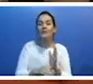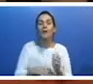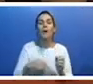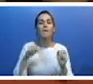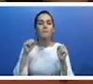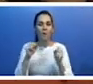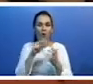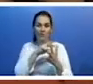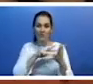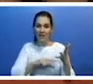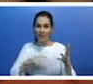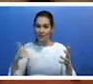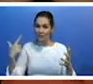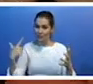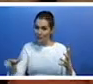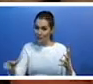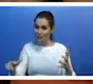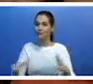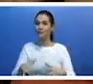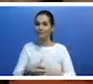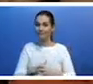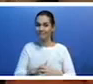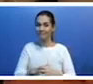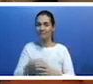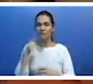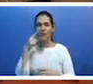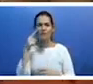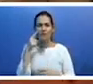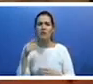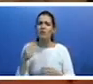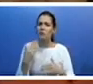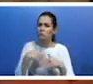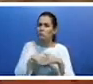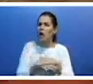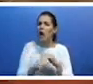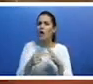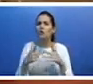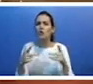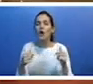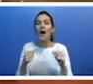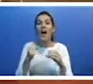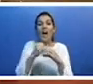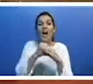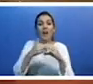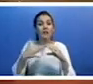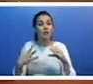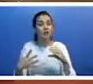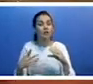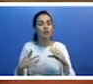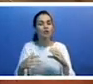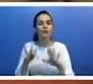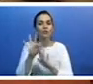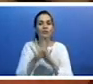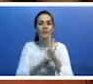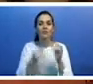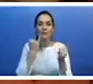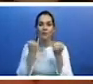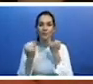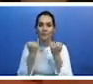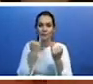ler novamente e vocês vão ver que está bem dentro das características do texto informativo, ok?